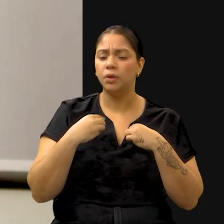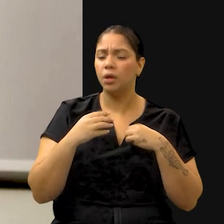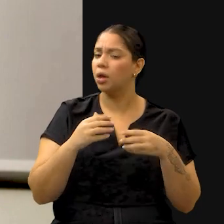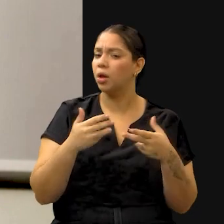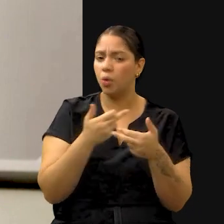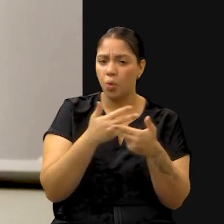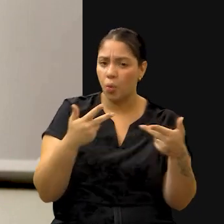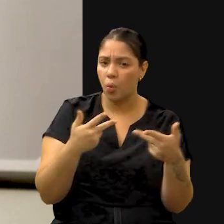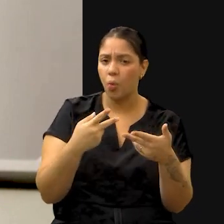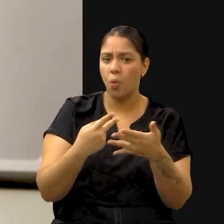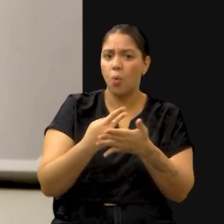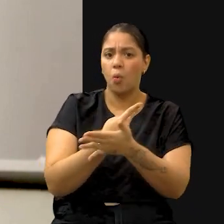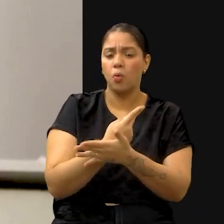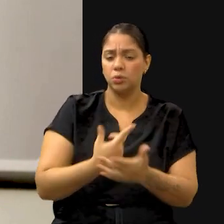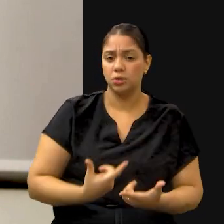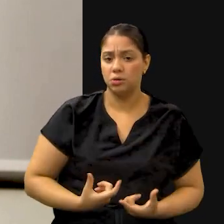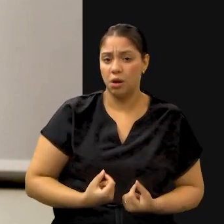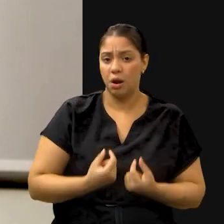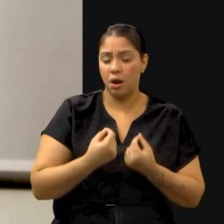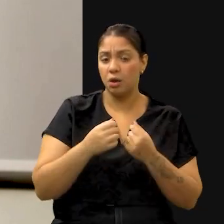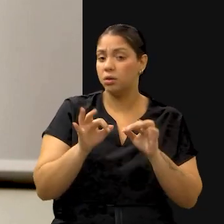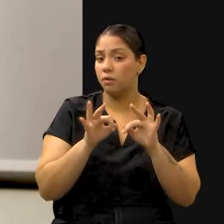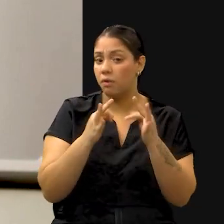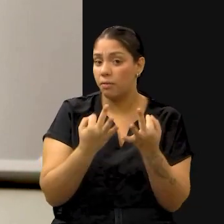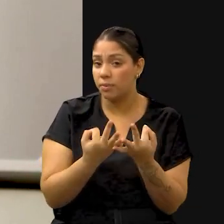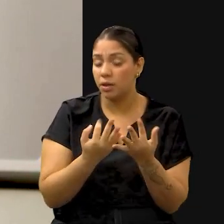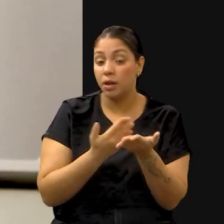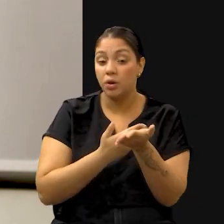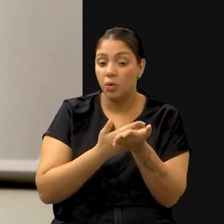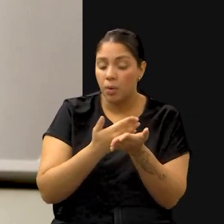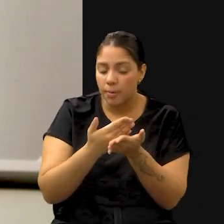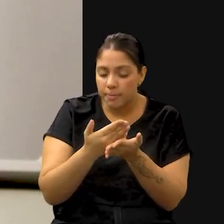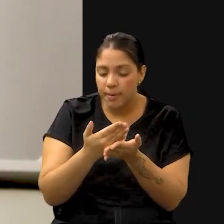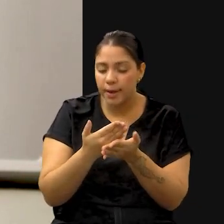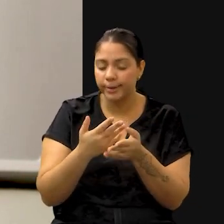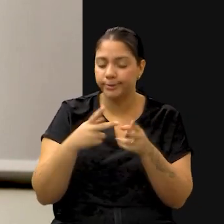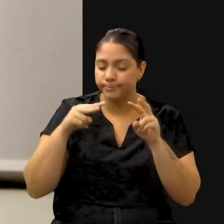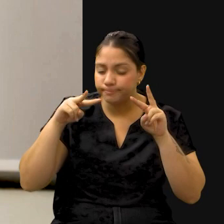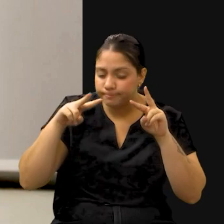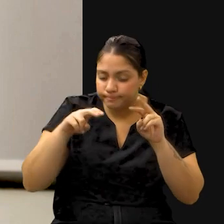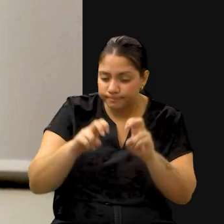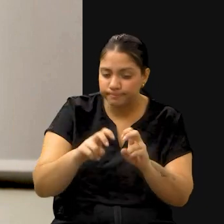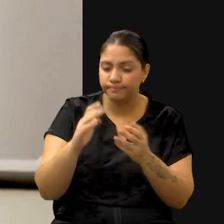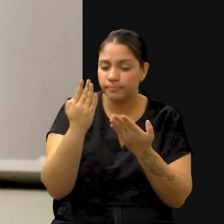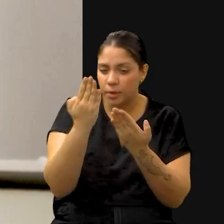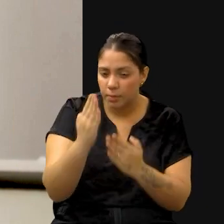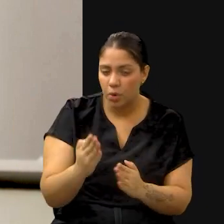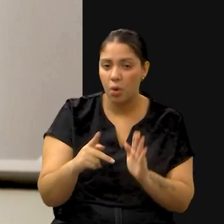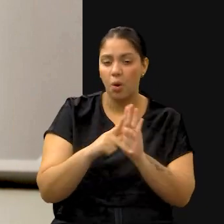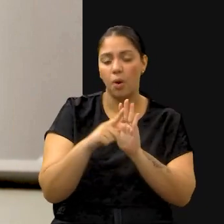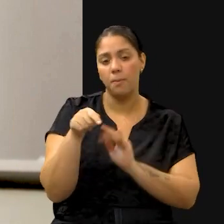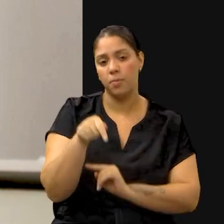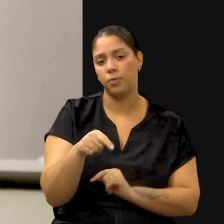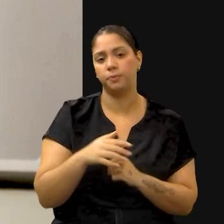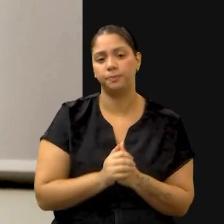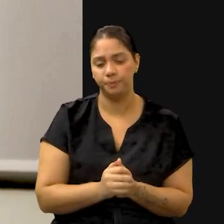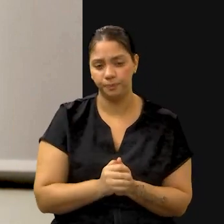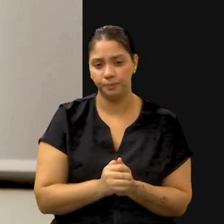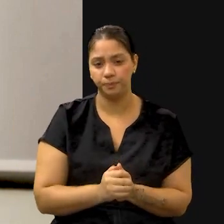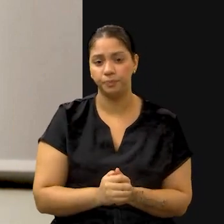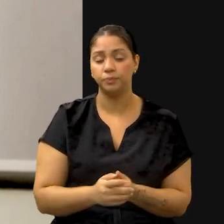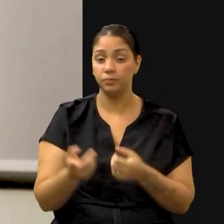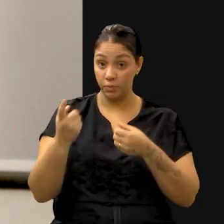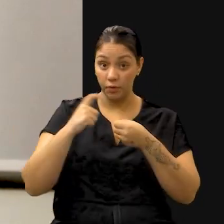de câncer daquela família, e aí a gente começa um rastreamento próprio para isso. Mas no